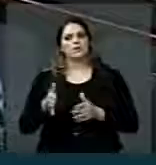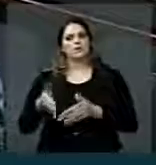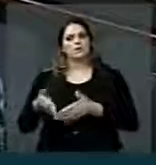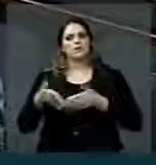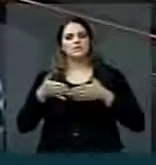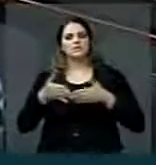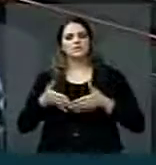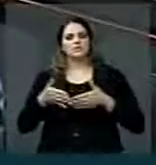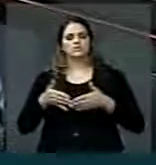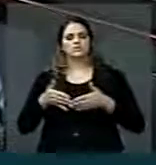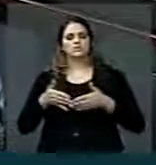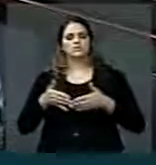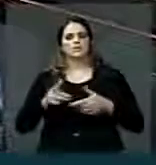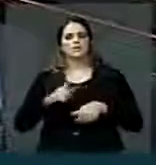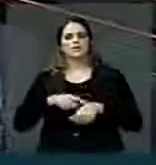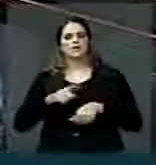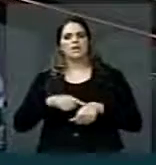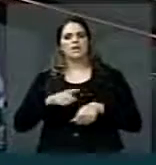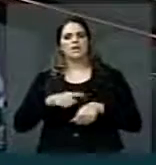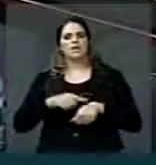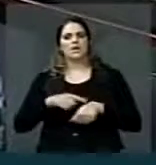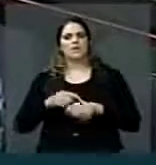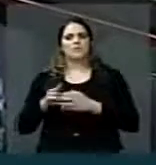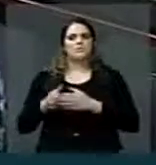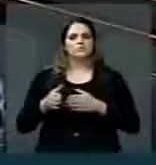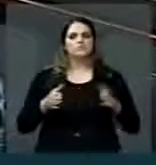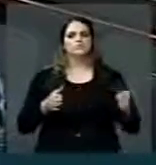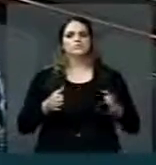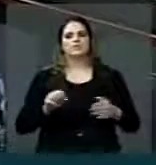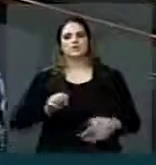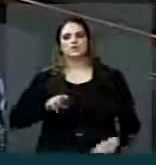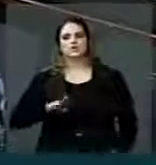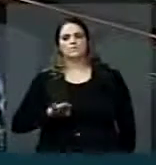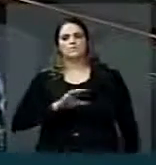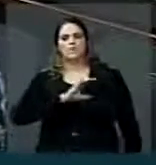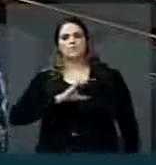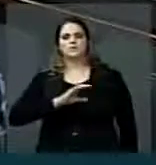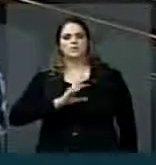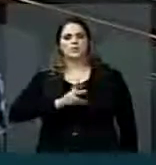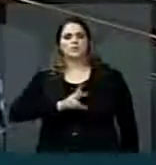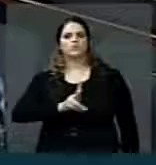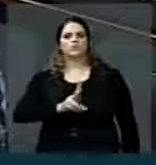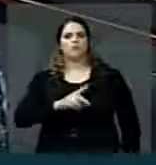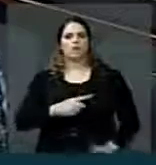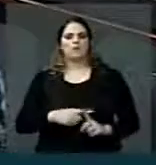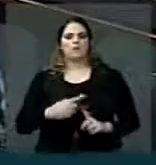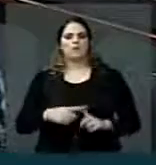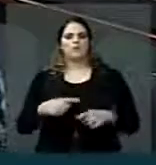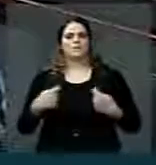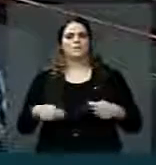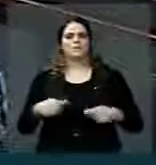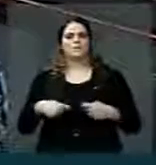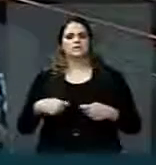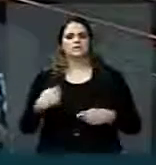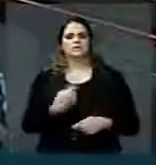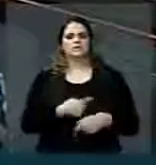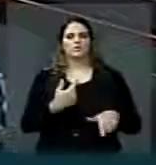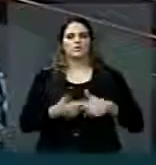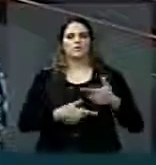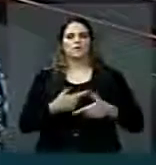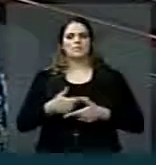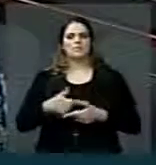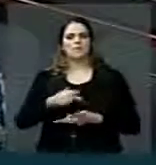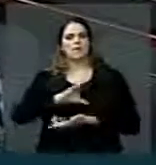solicitar a prorrogação da vigência da subcomissão para que ela pudesse incorporar, né, o que já se